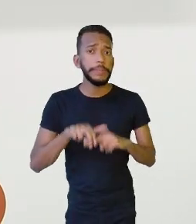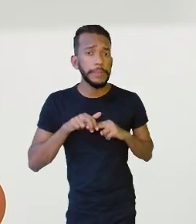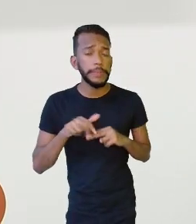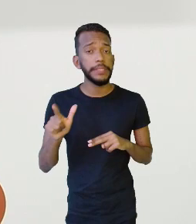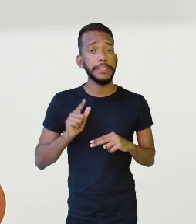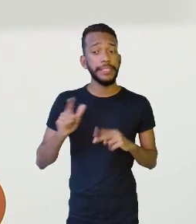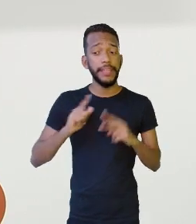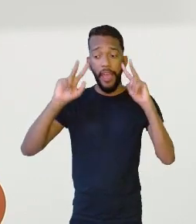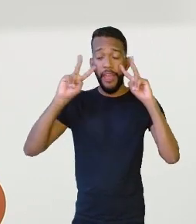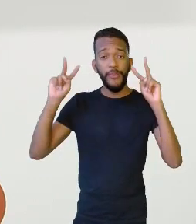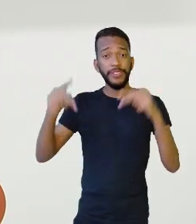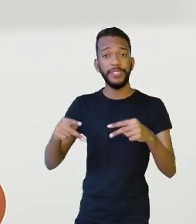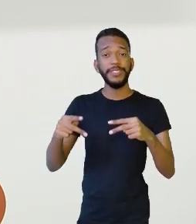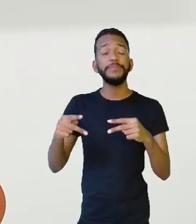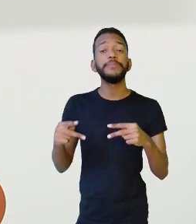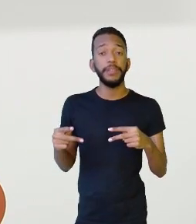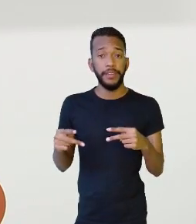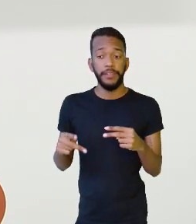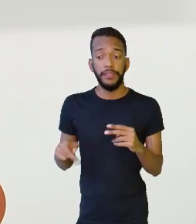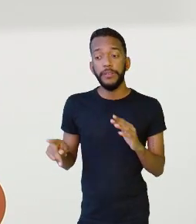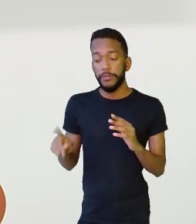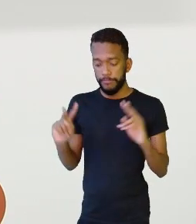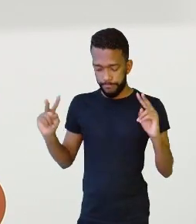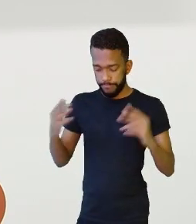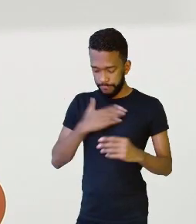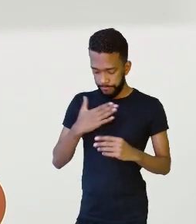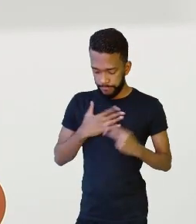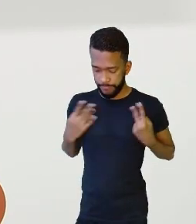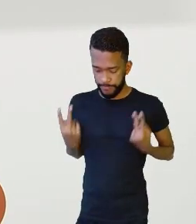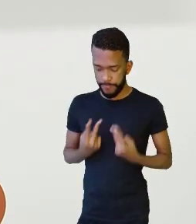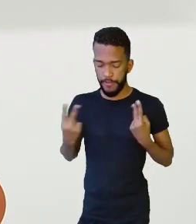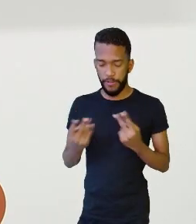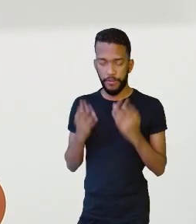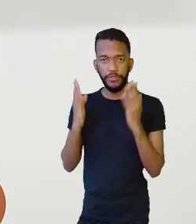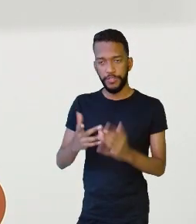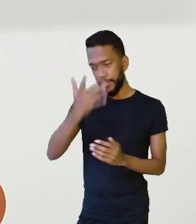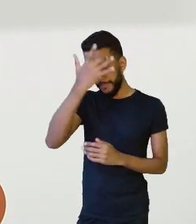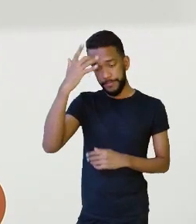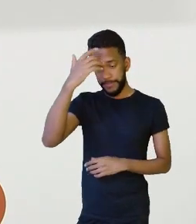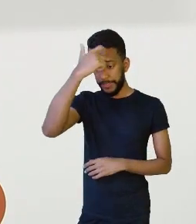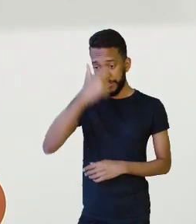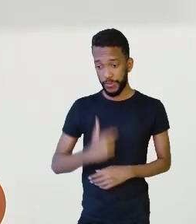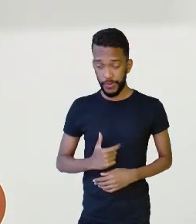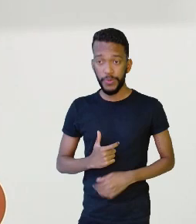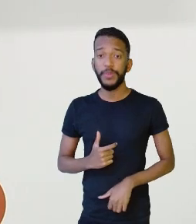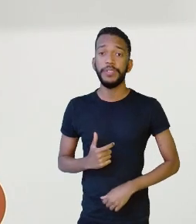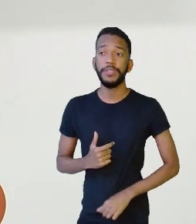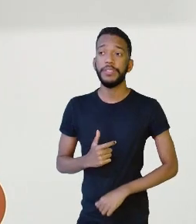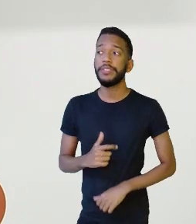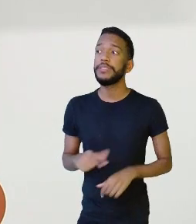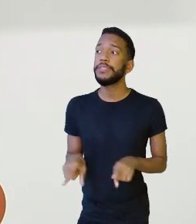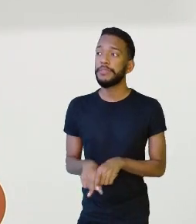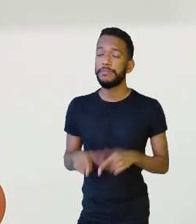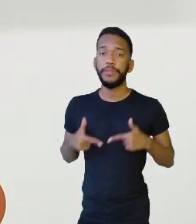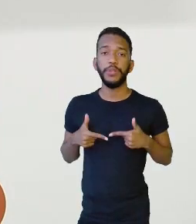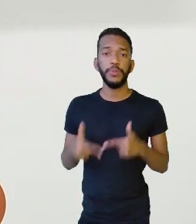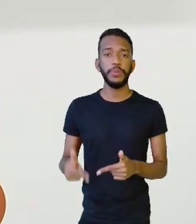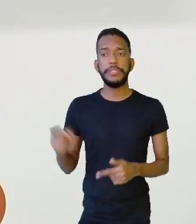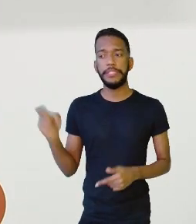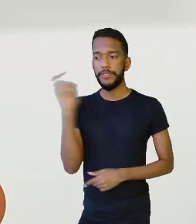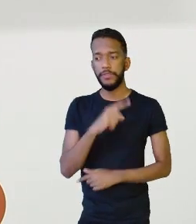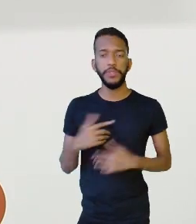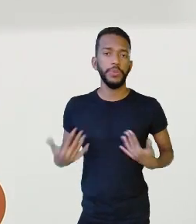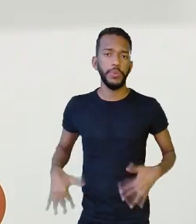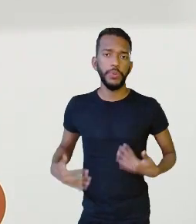pelo reconhecimento de seu valor como pessoas. E é uma luta muito difícil,